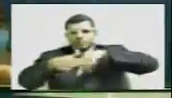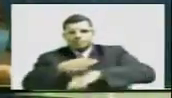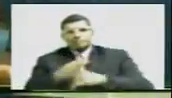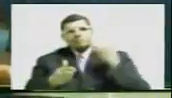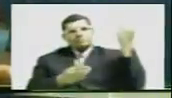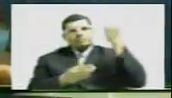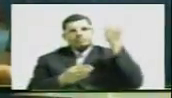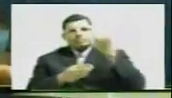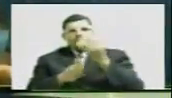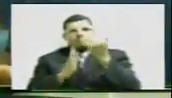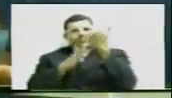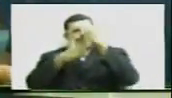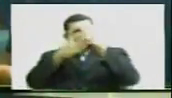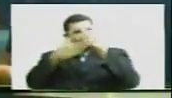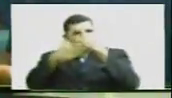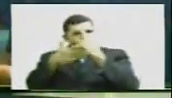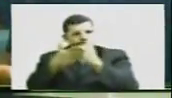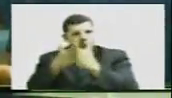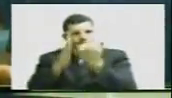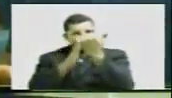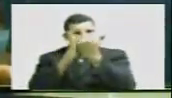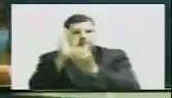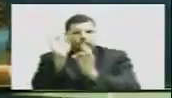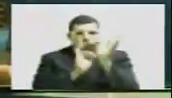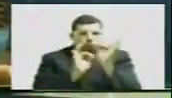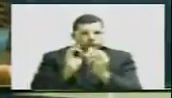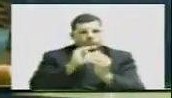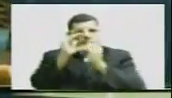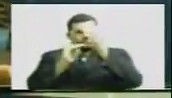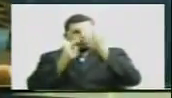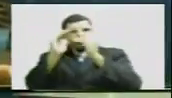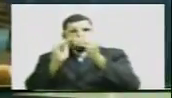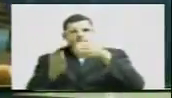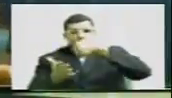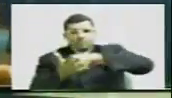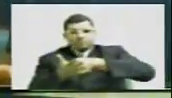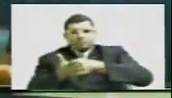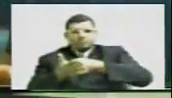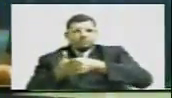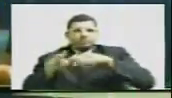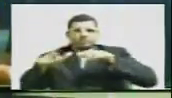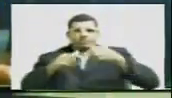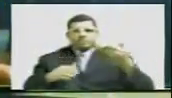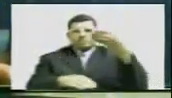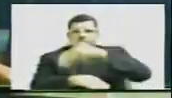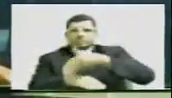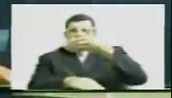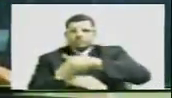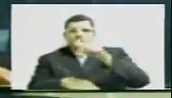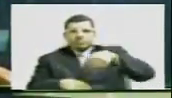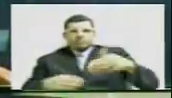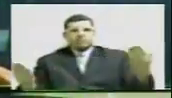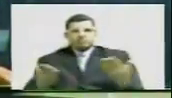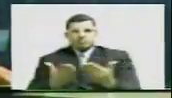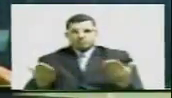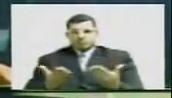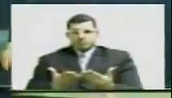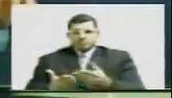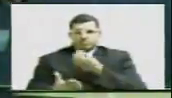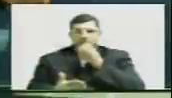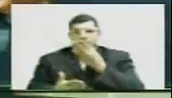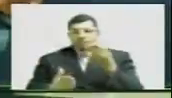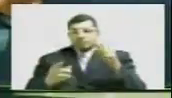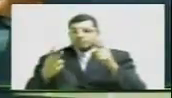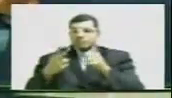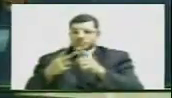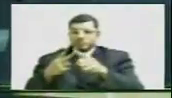fundamental para a estabilidade desse projeto de desenvolvimento, que garante estabilidade aos investidores que aqui estão. E